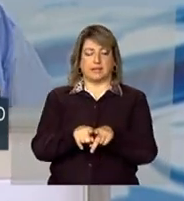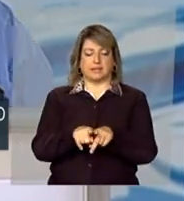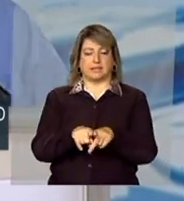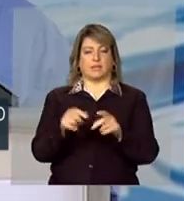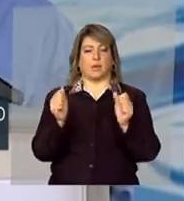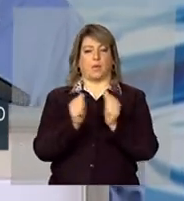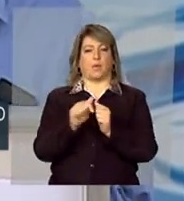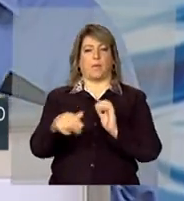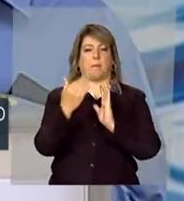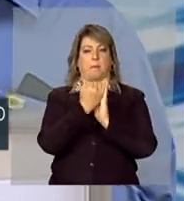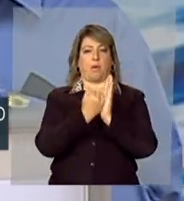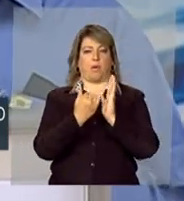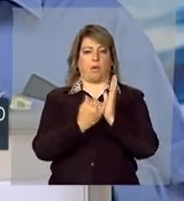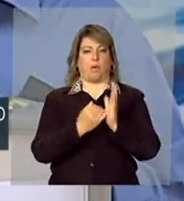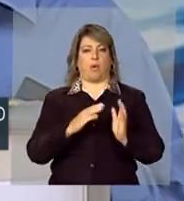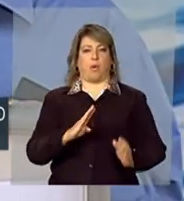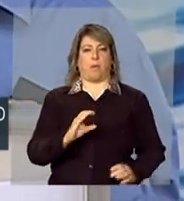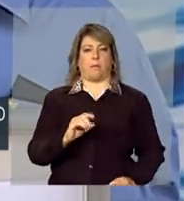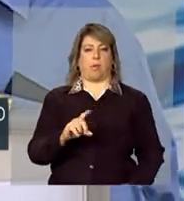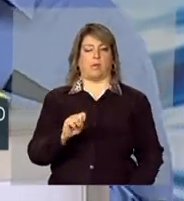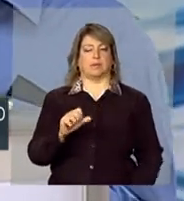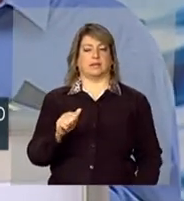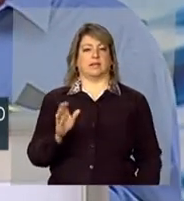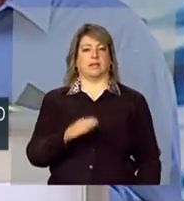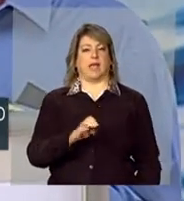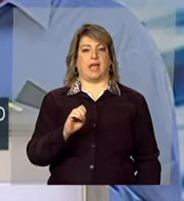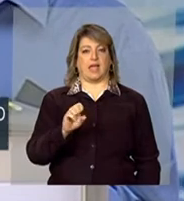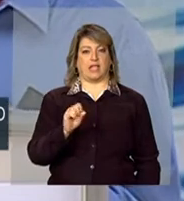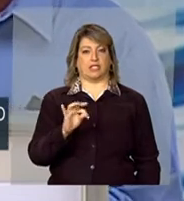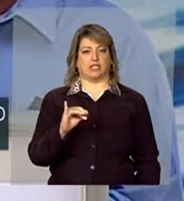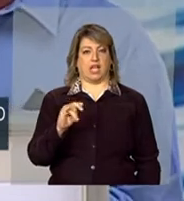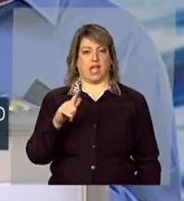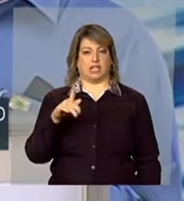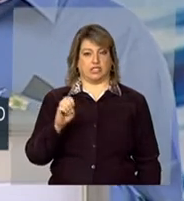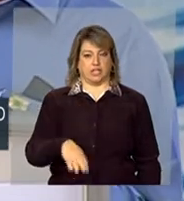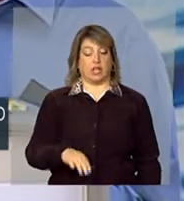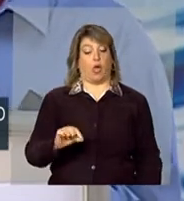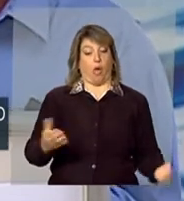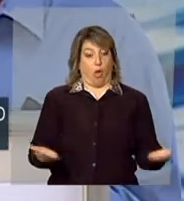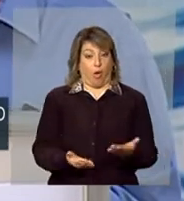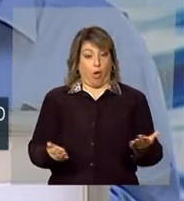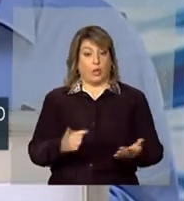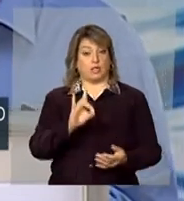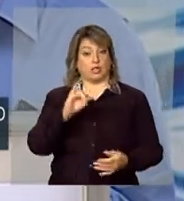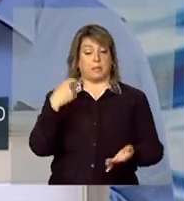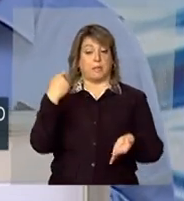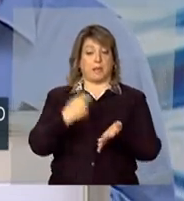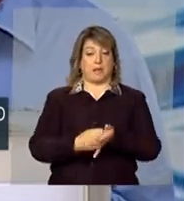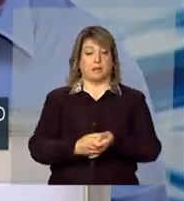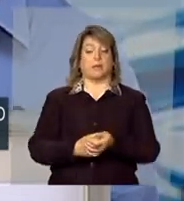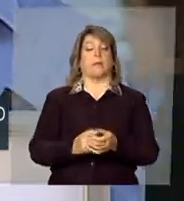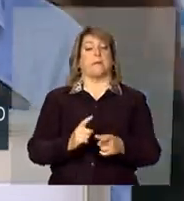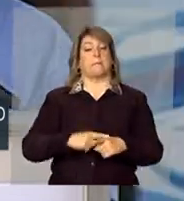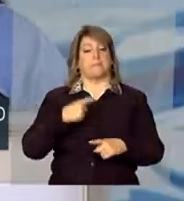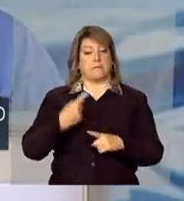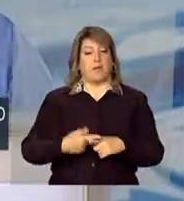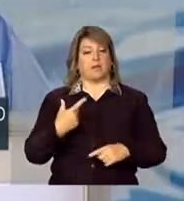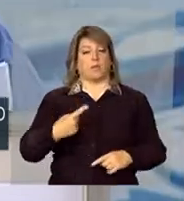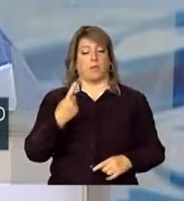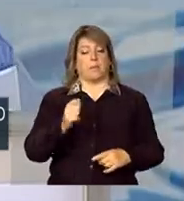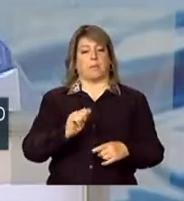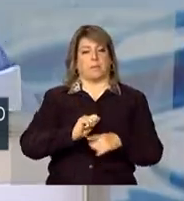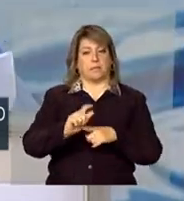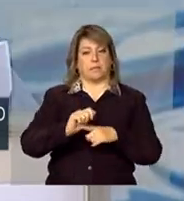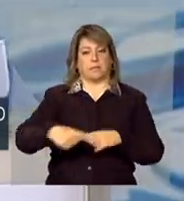através do programa Bolsa Estiagem, e hoje é dia de pagamento de mais uma parcela do Bolsa